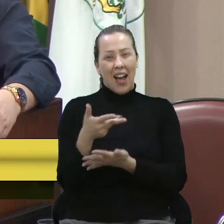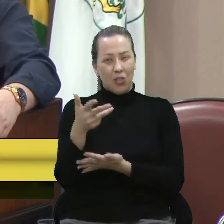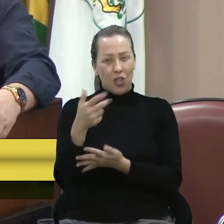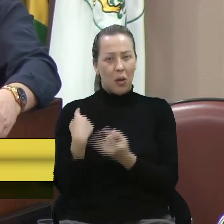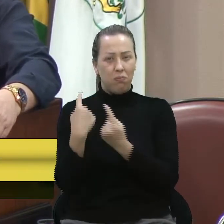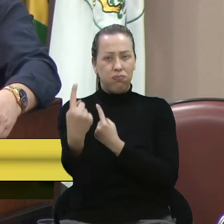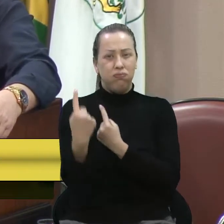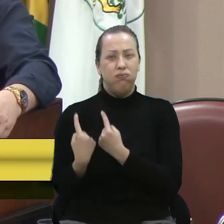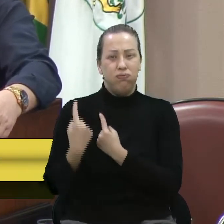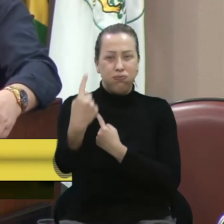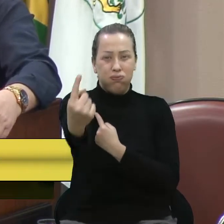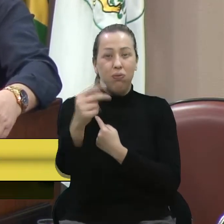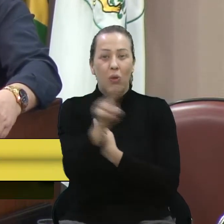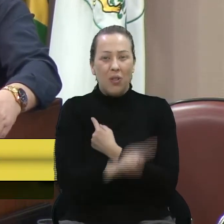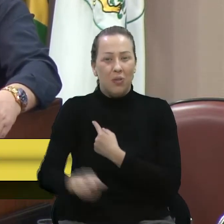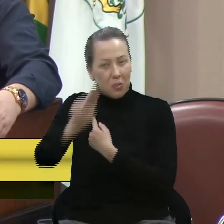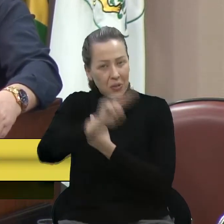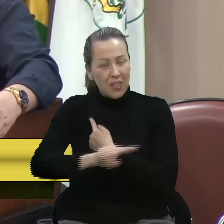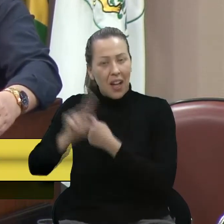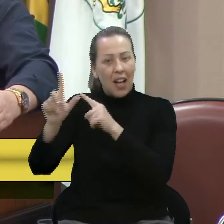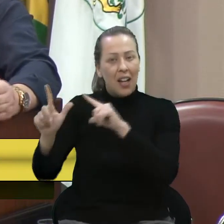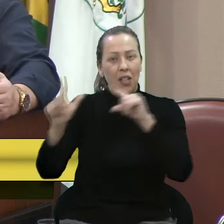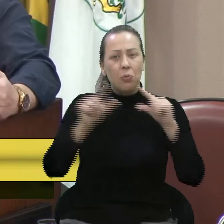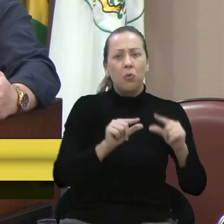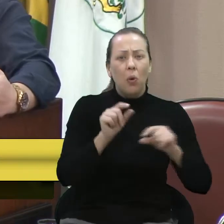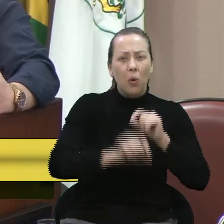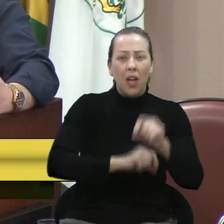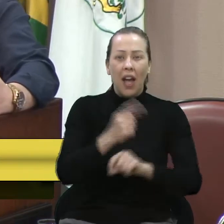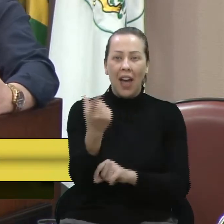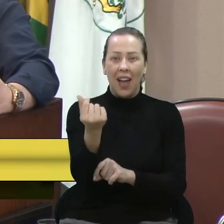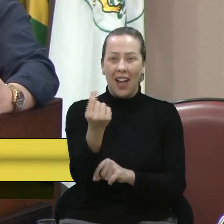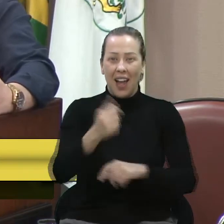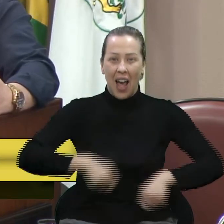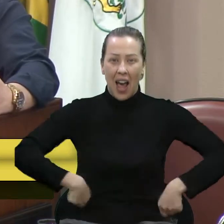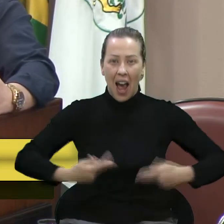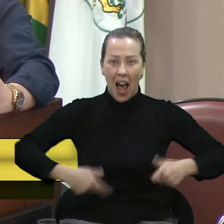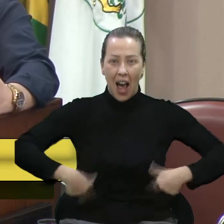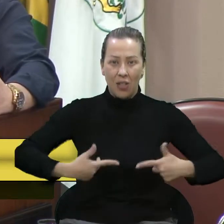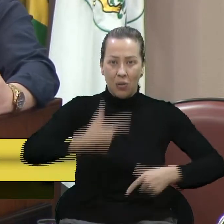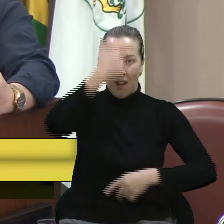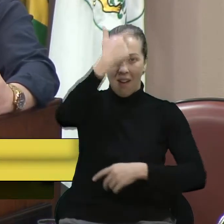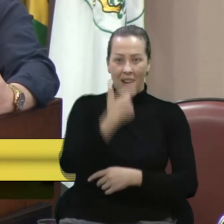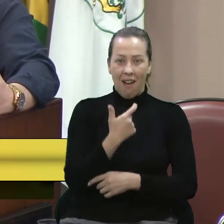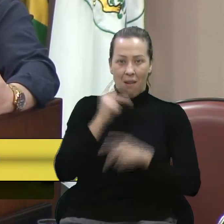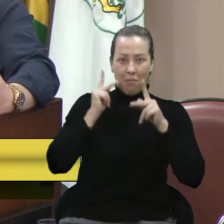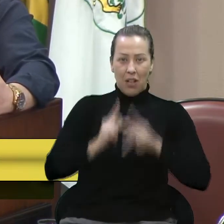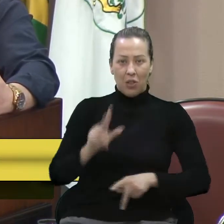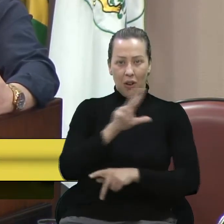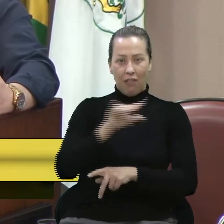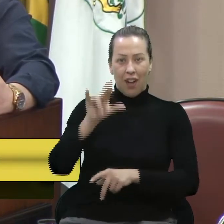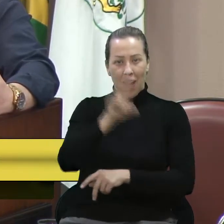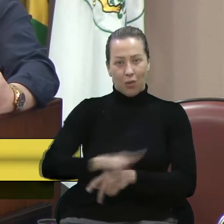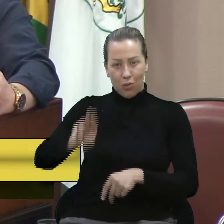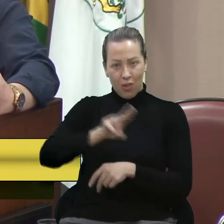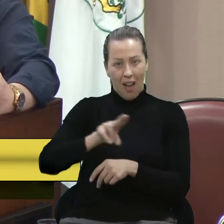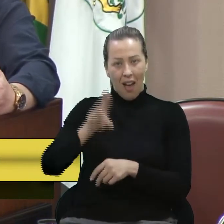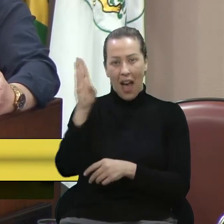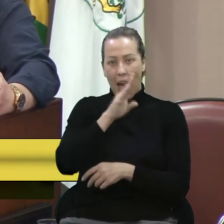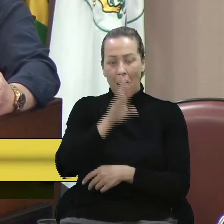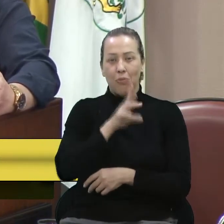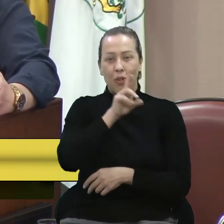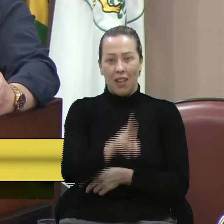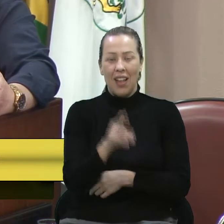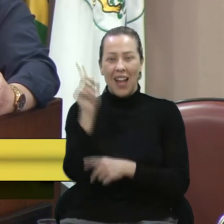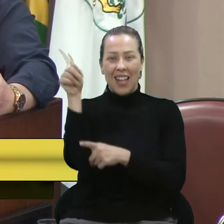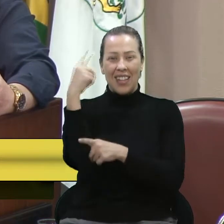poderiam usar essa via, diminuiria na questão de valores para o usuário, na questão de mais rapidez, e assim o